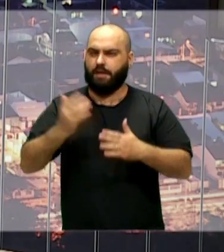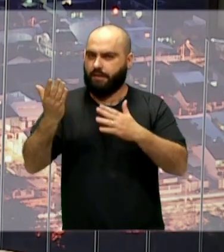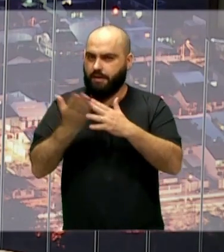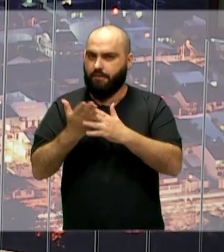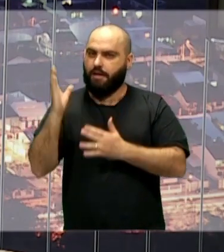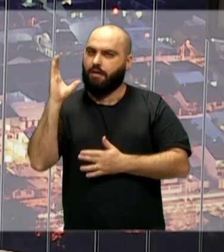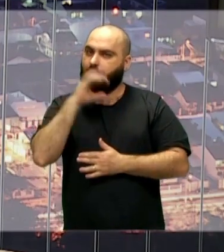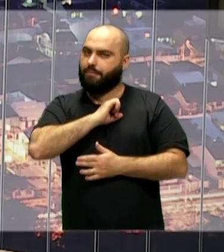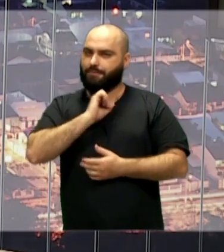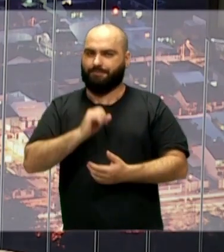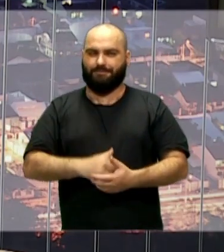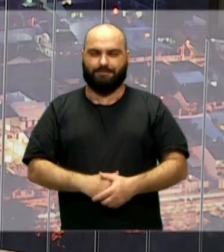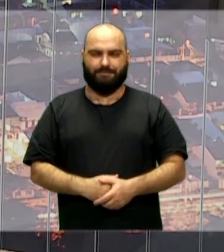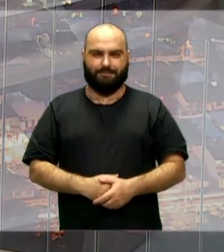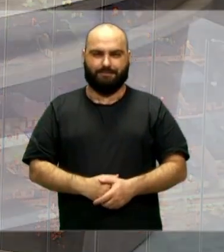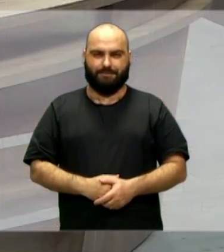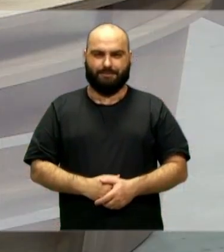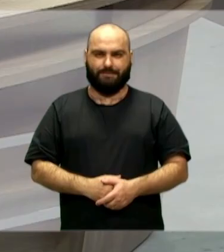pouquinho a gente volta.